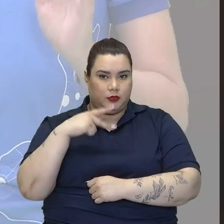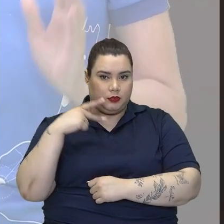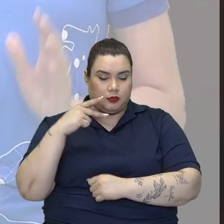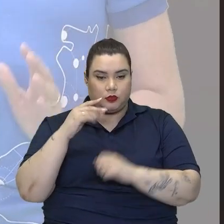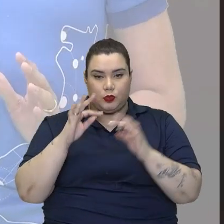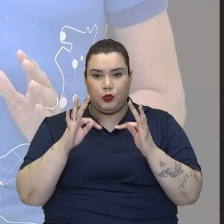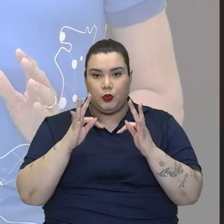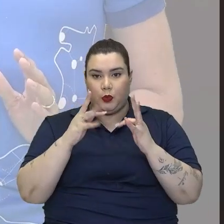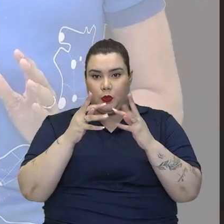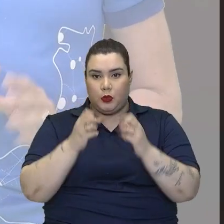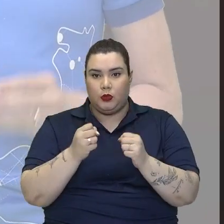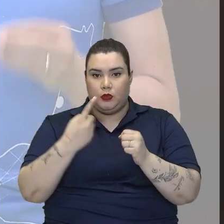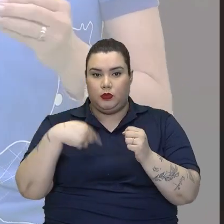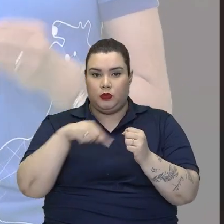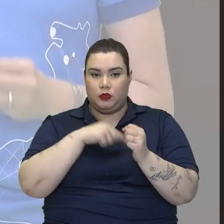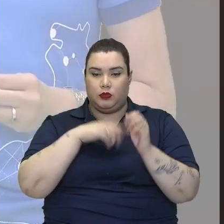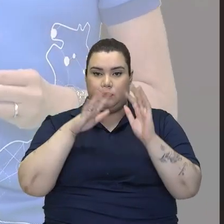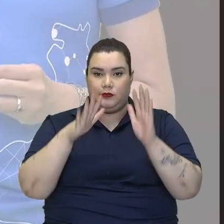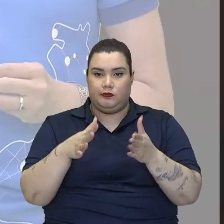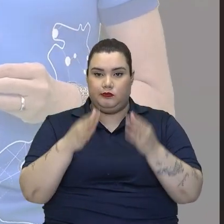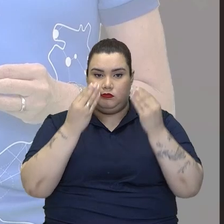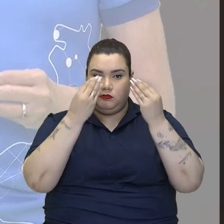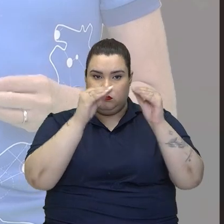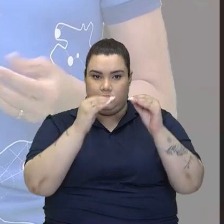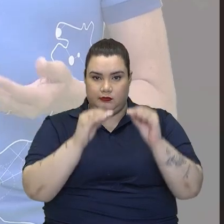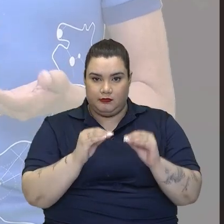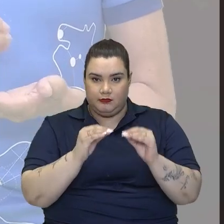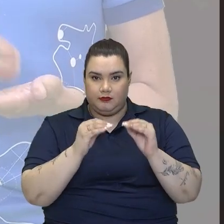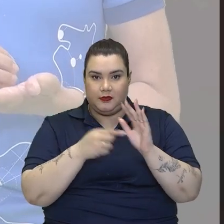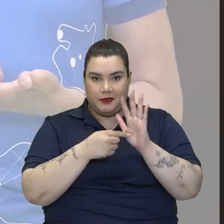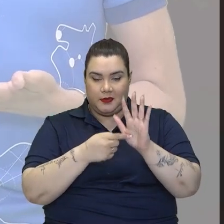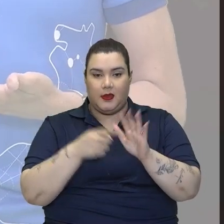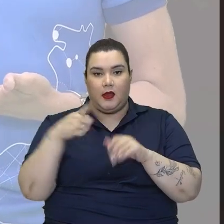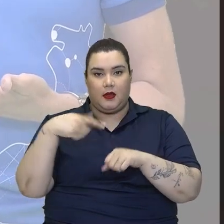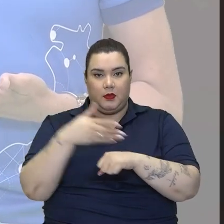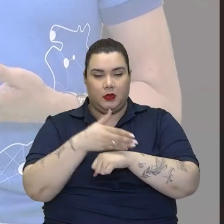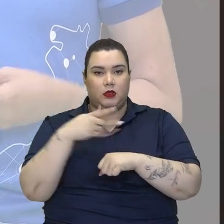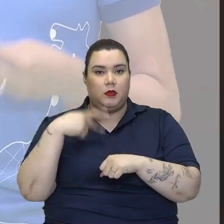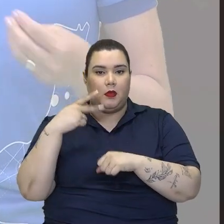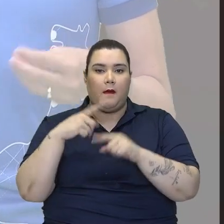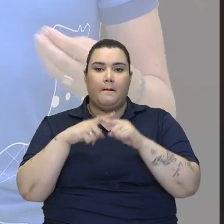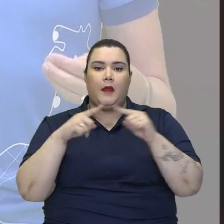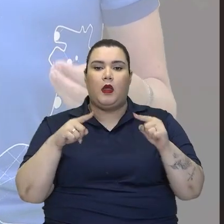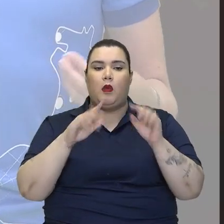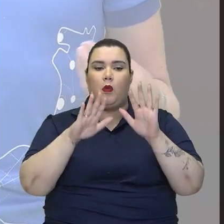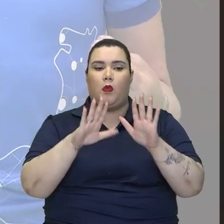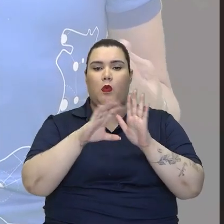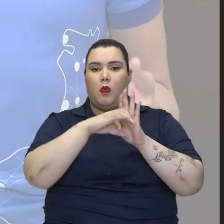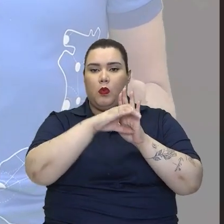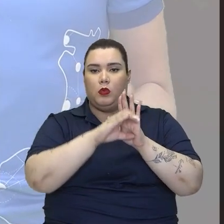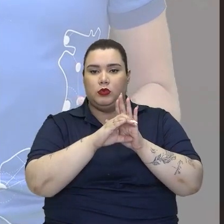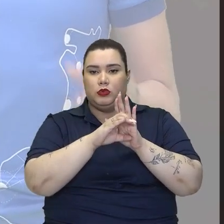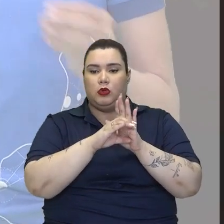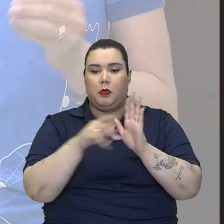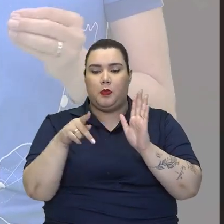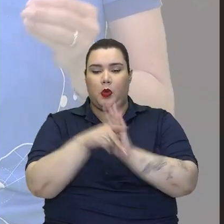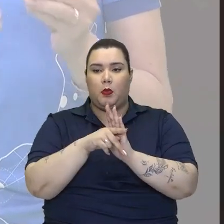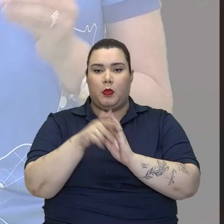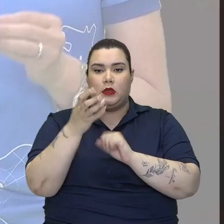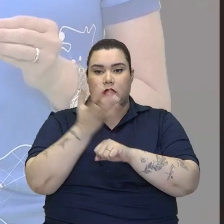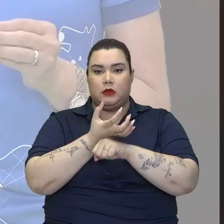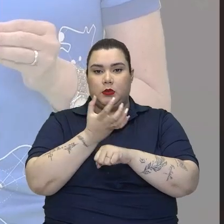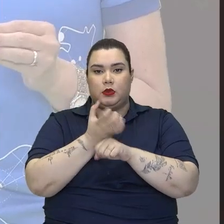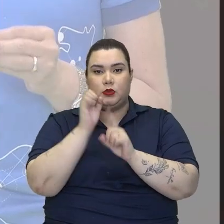Tudo isso que nós já citamos aqui é participação, mas conceitualmente e para a sociologia,